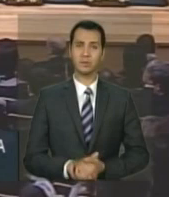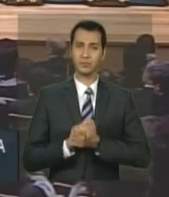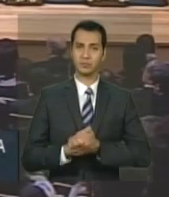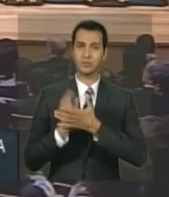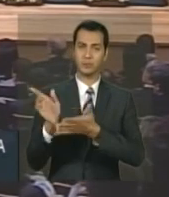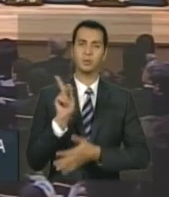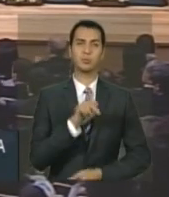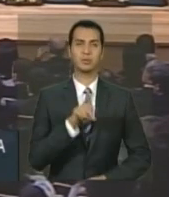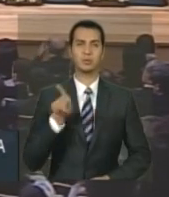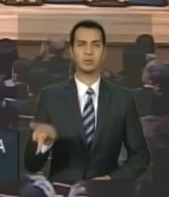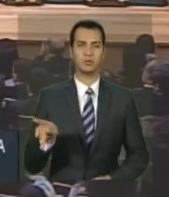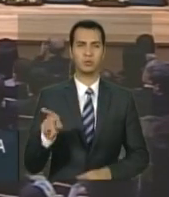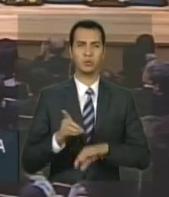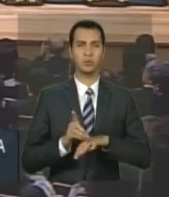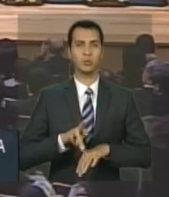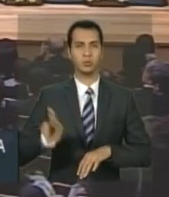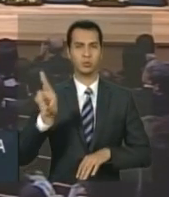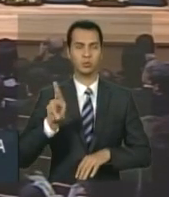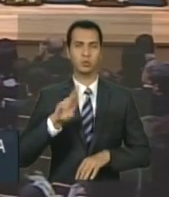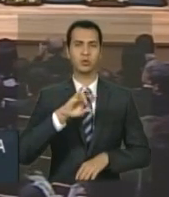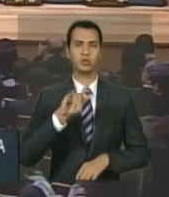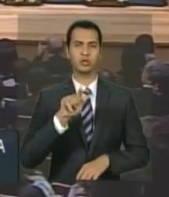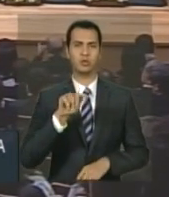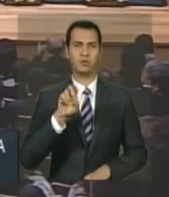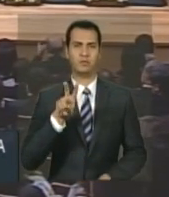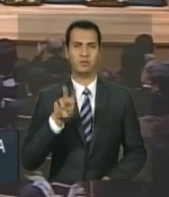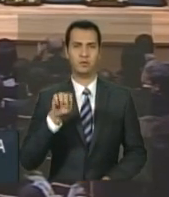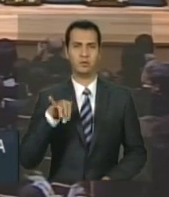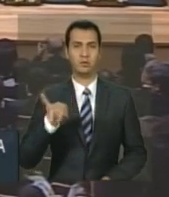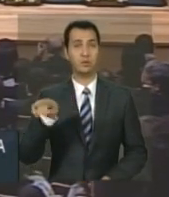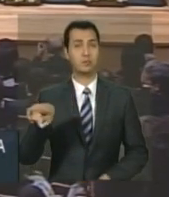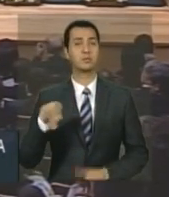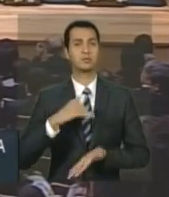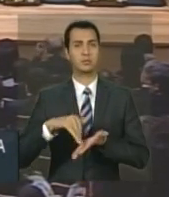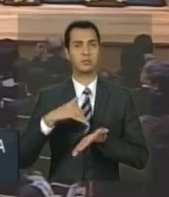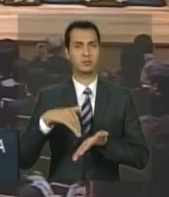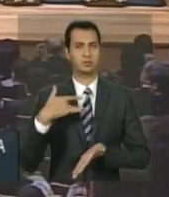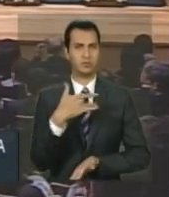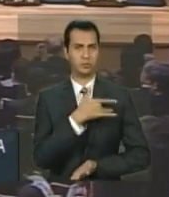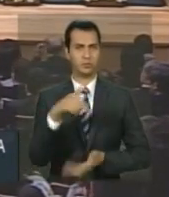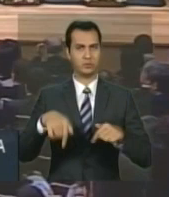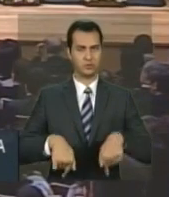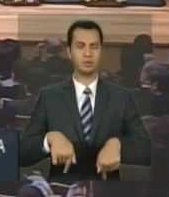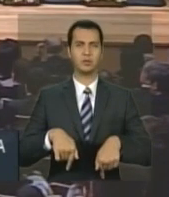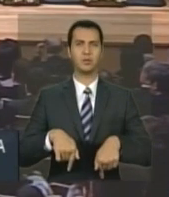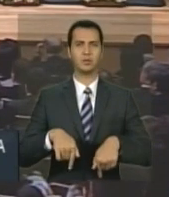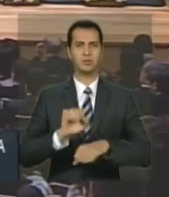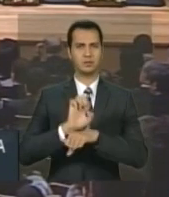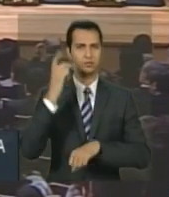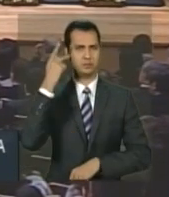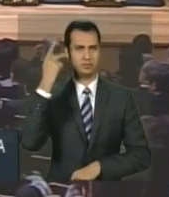Professor doutor Giovanni Guido Serri, secretário da Saúde do Estado de São Paulo.